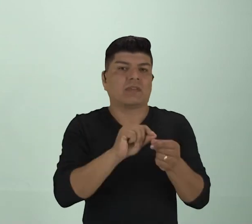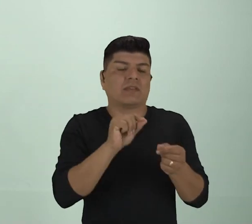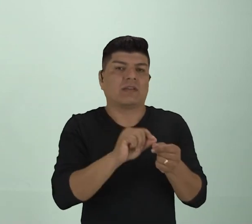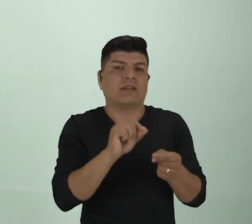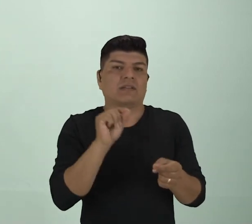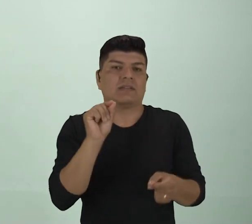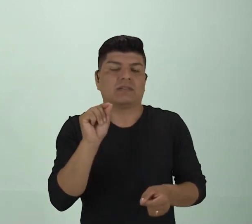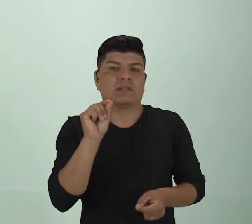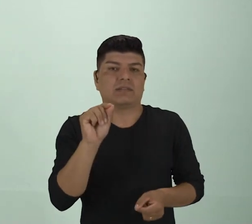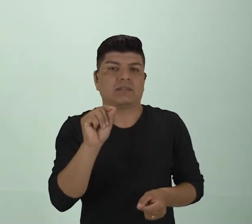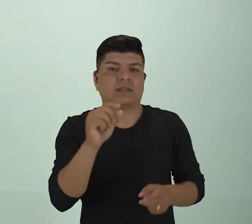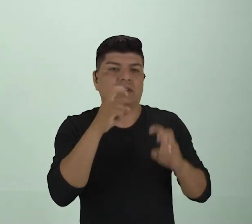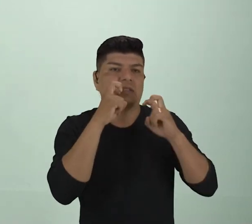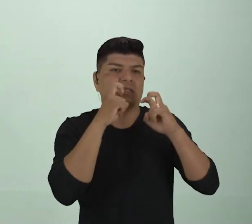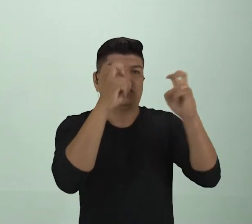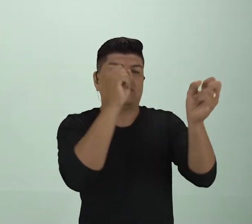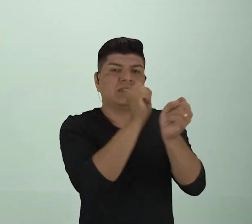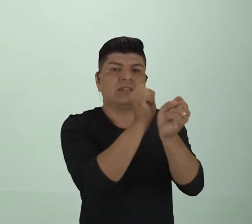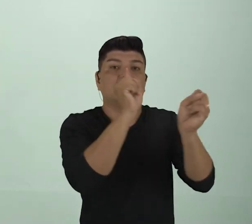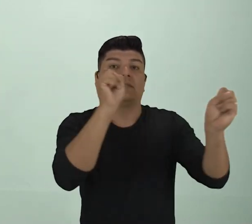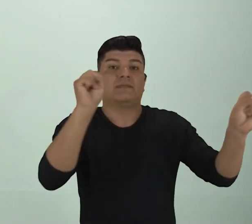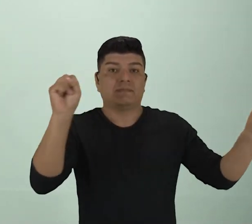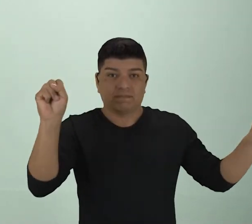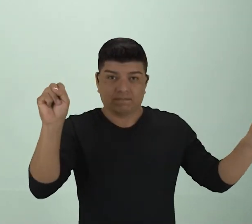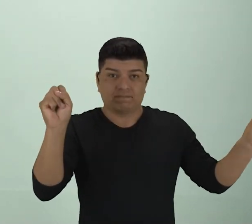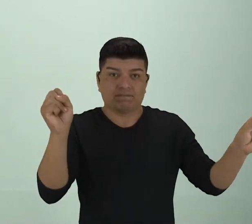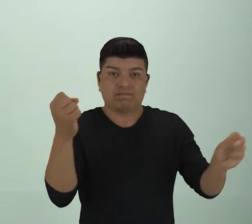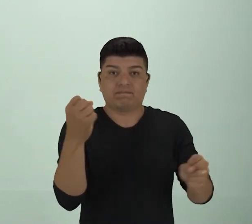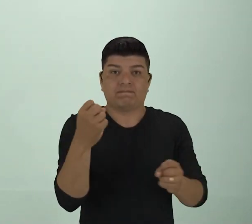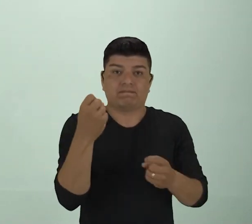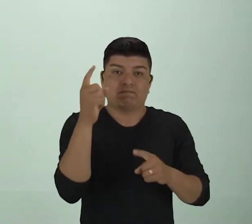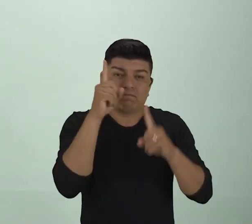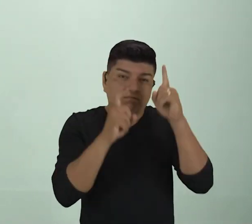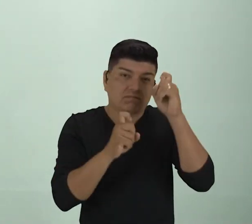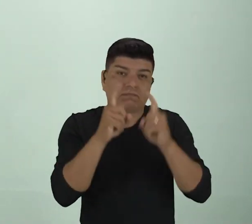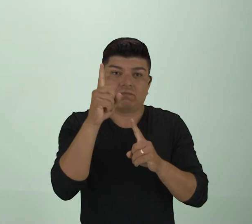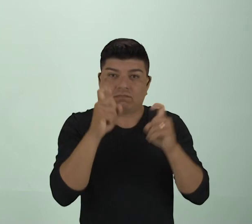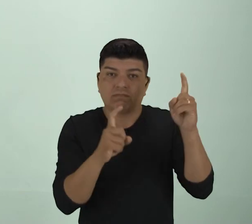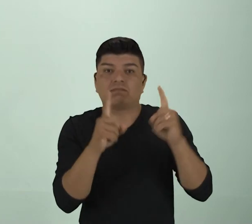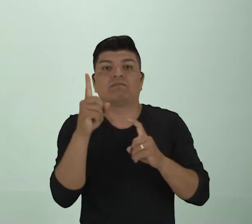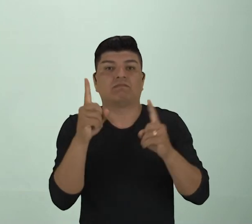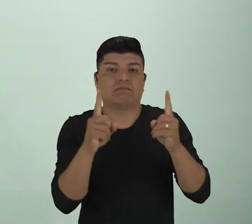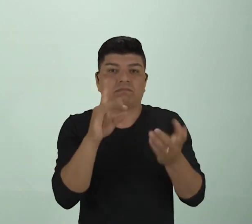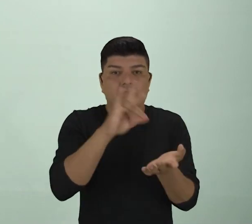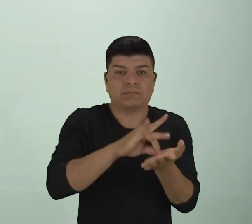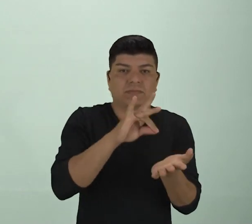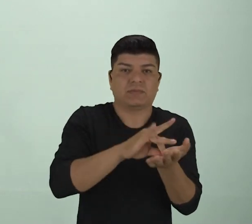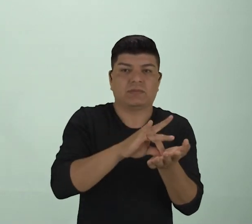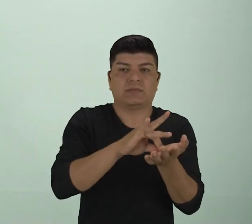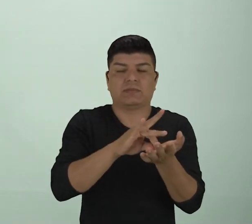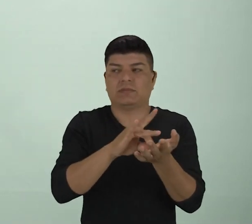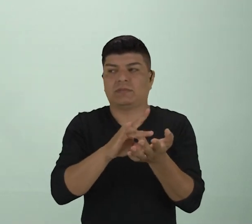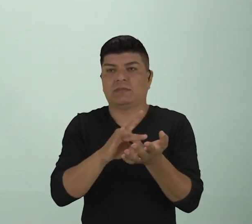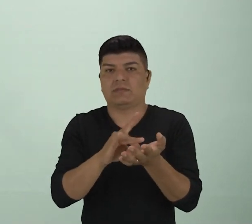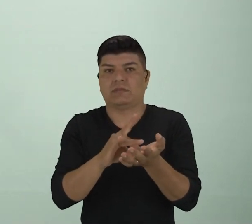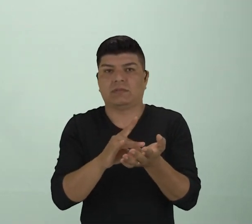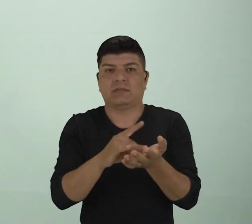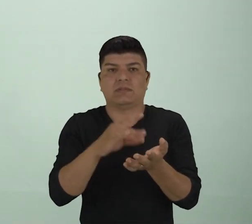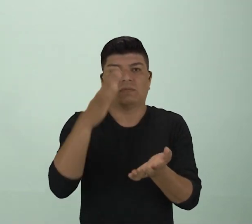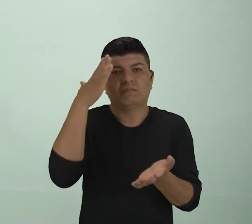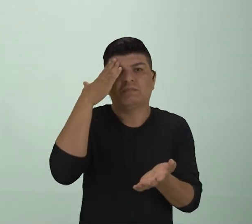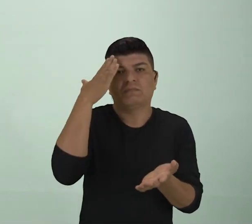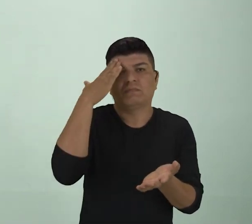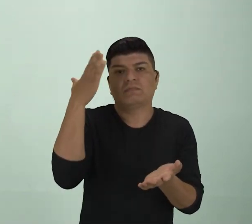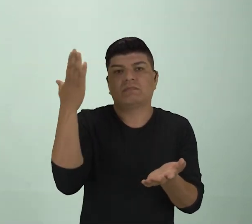que o seu grito de liberdade, a sua expressão de liberdade, subjetivismo e